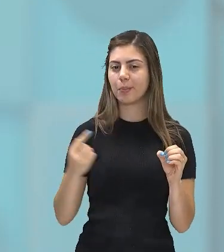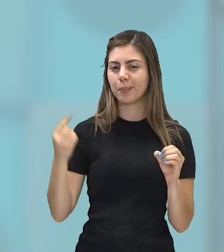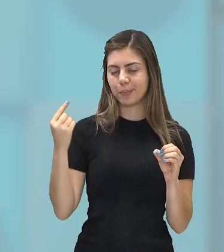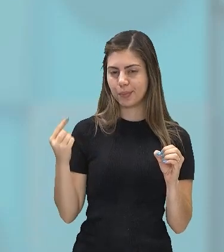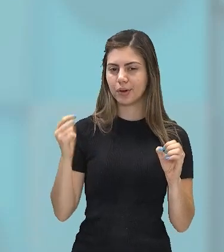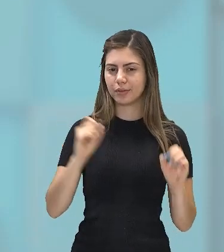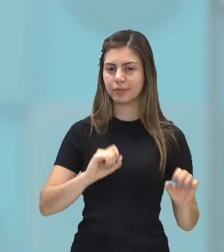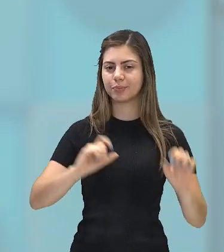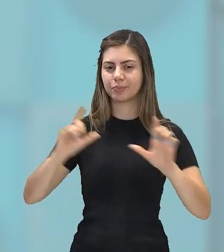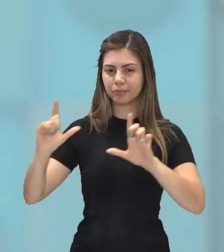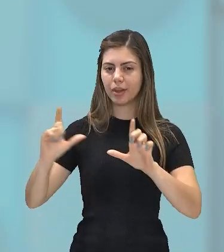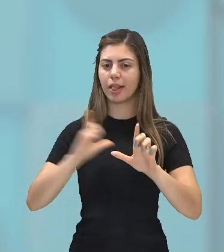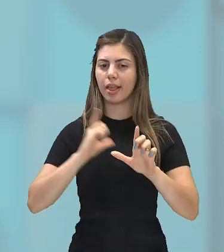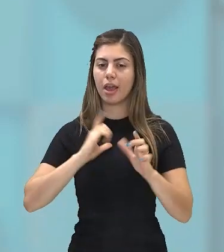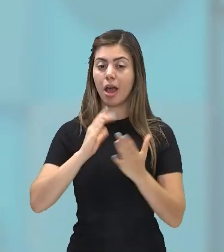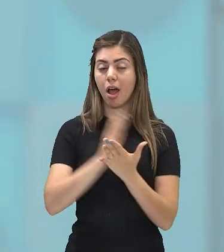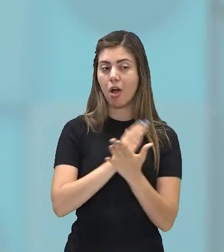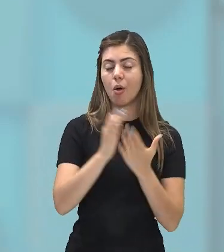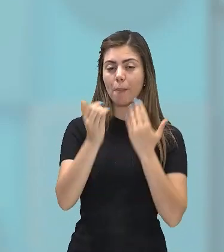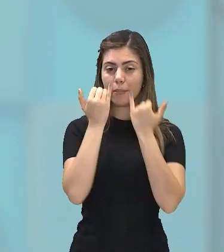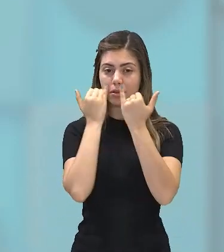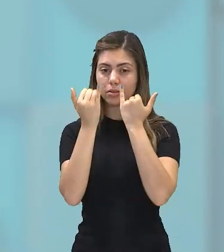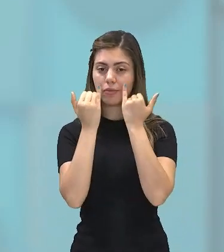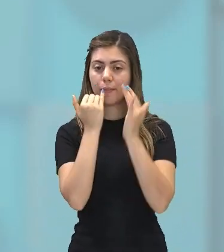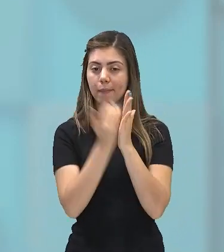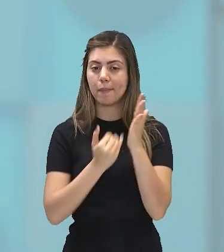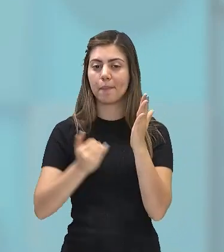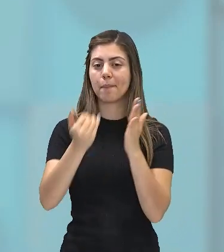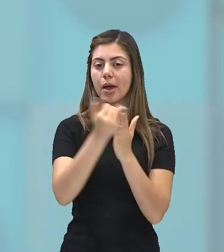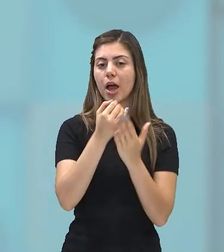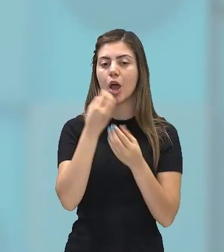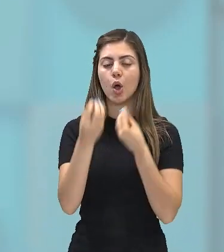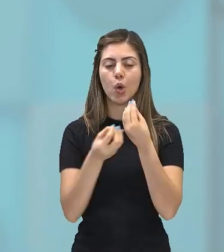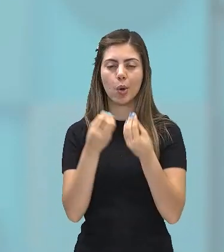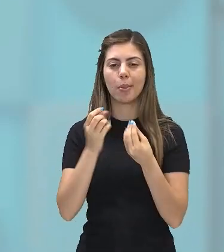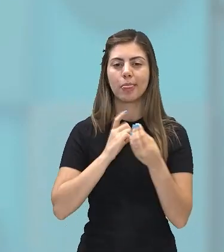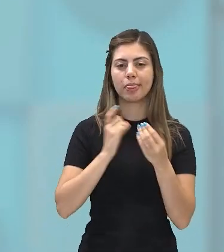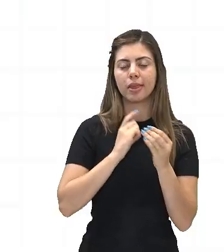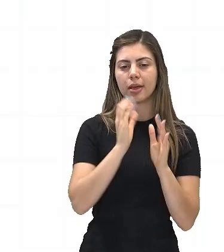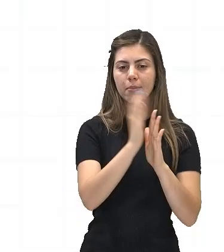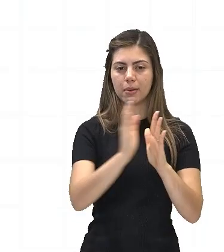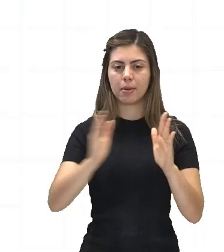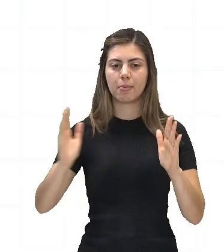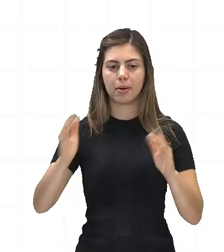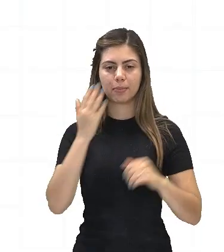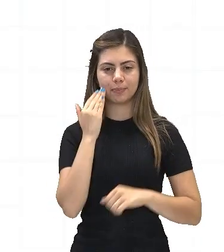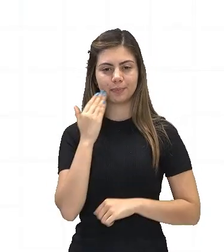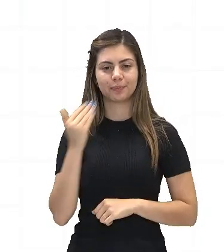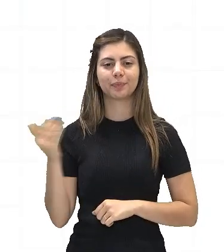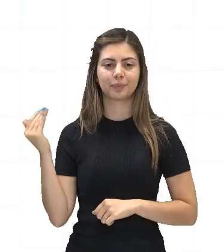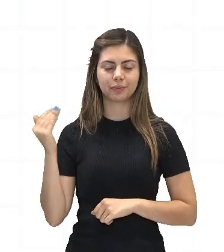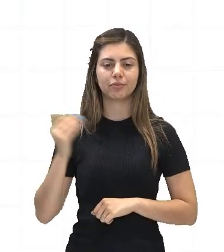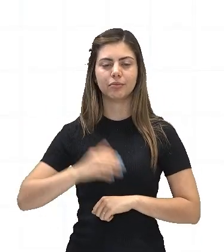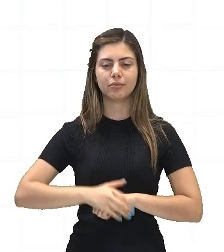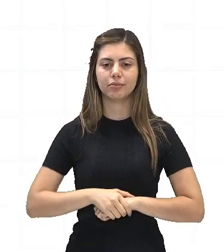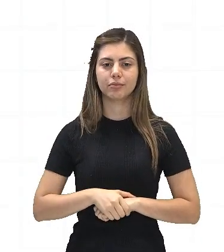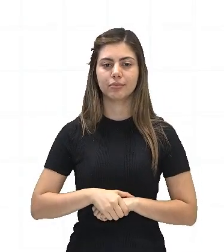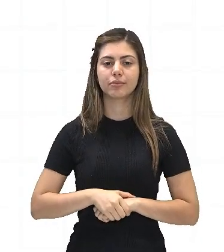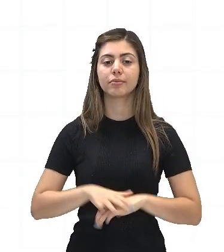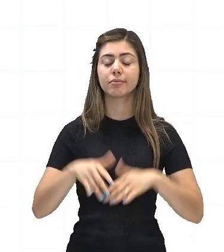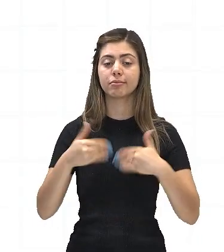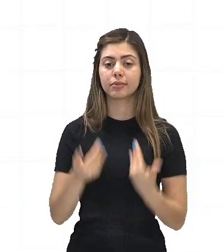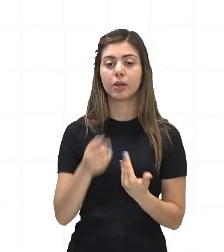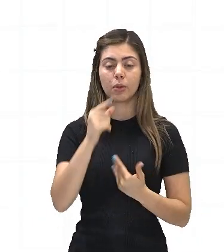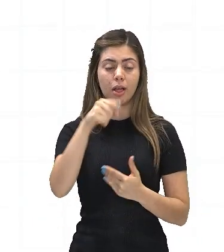cartela algumas informações adicionais sobre esse processo da organização de uma oração. Vamos lá? Olhem aí. A maioria